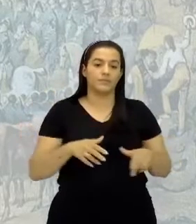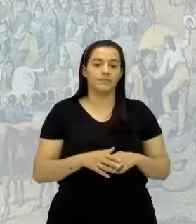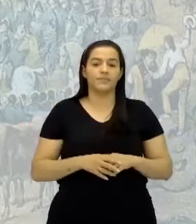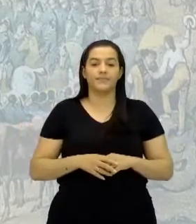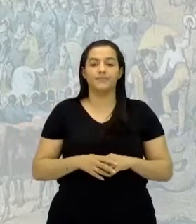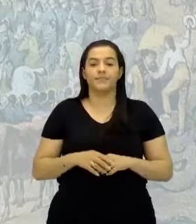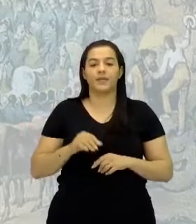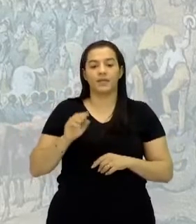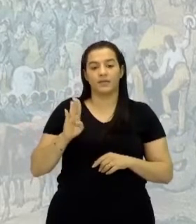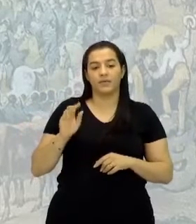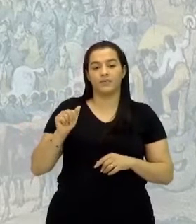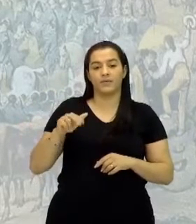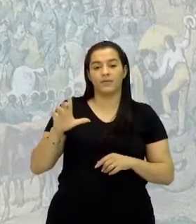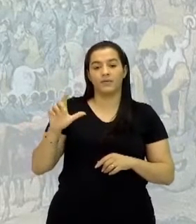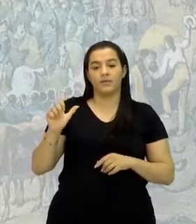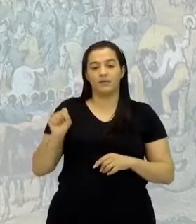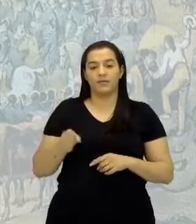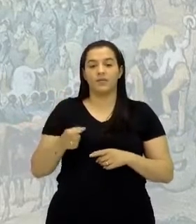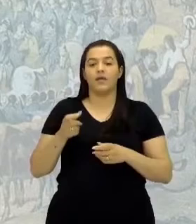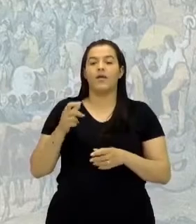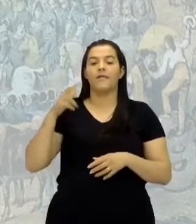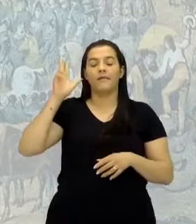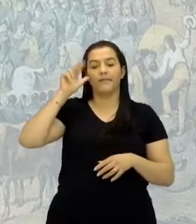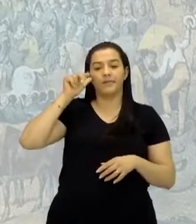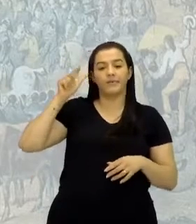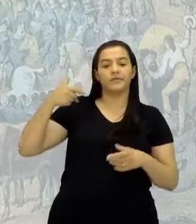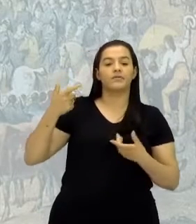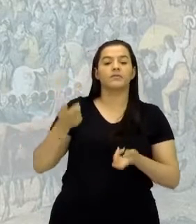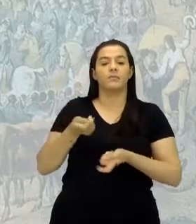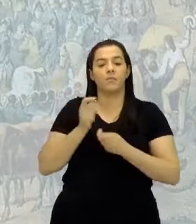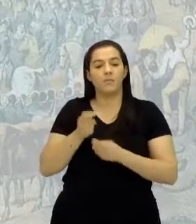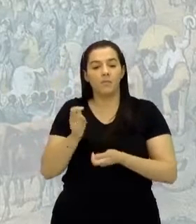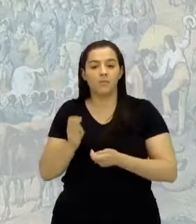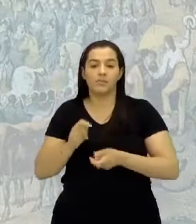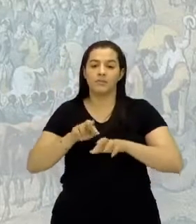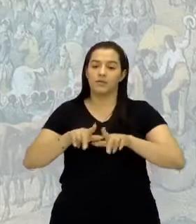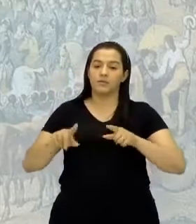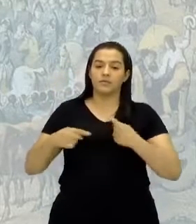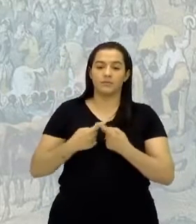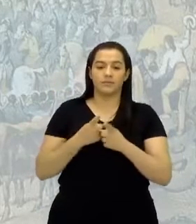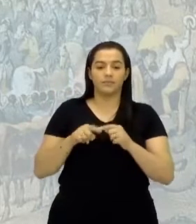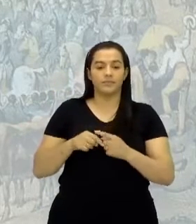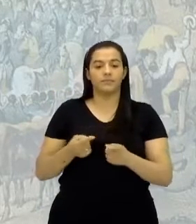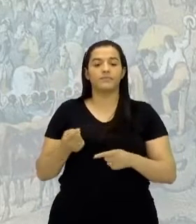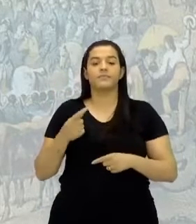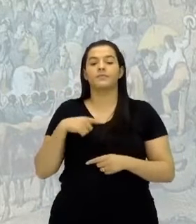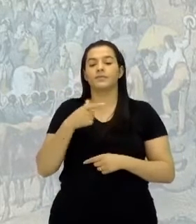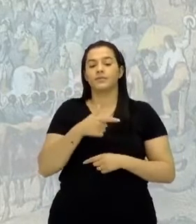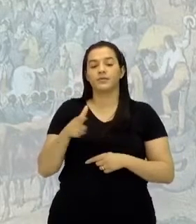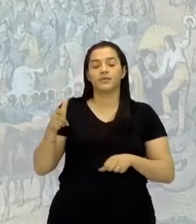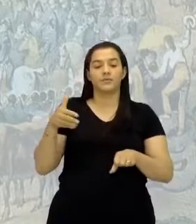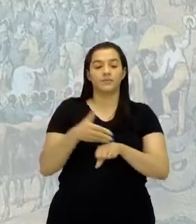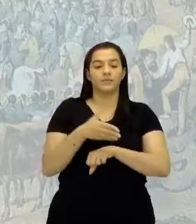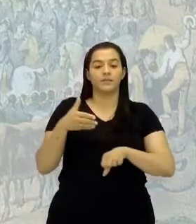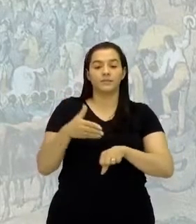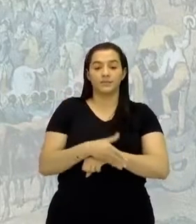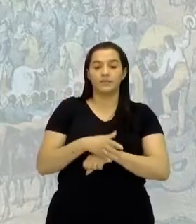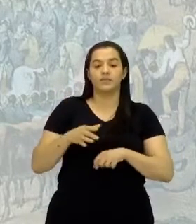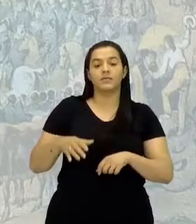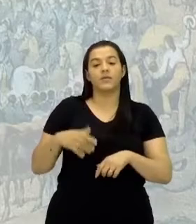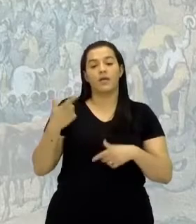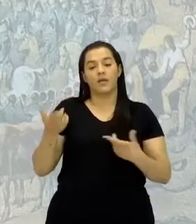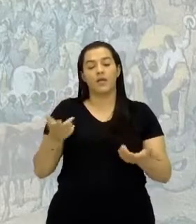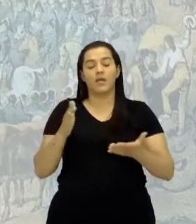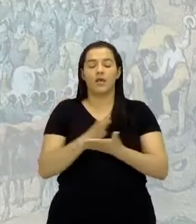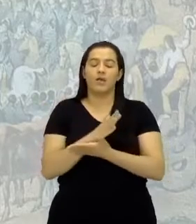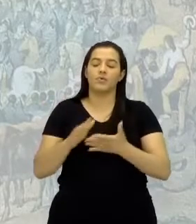A gente tem os balaios, que são vaqueiros, artesãos, lavradores, e participantes da elite, que são